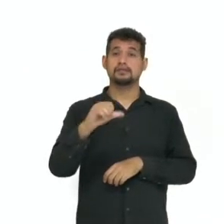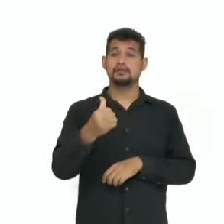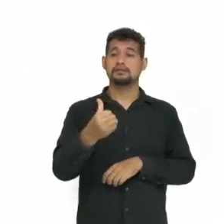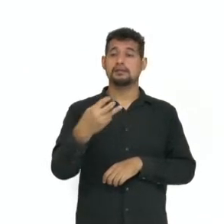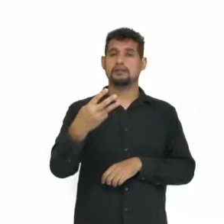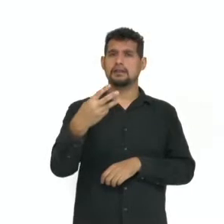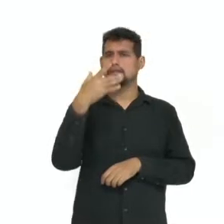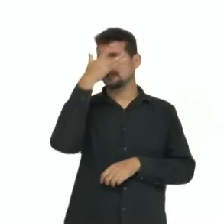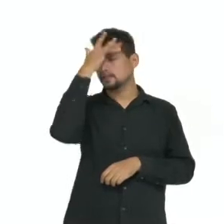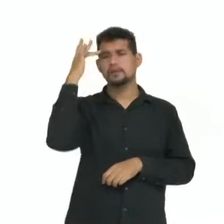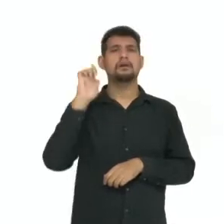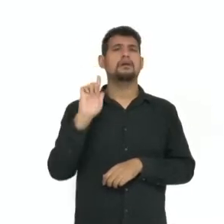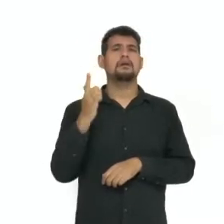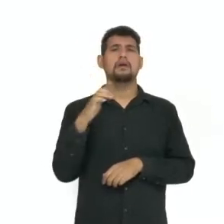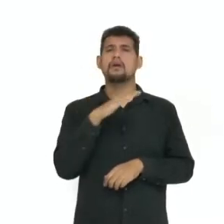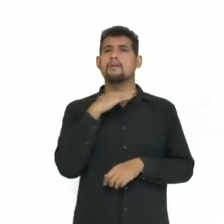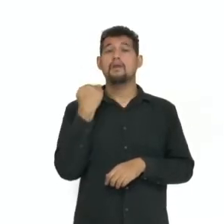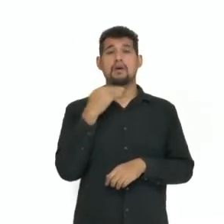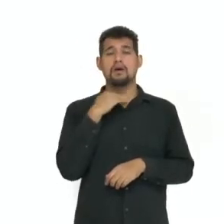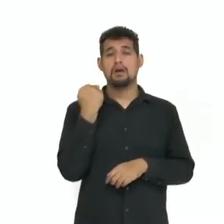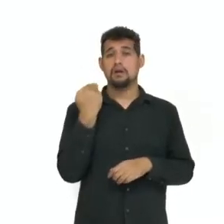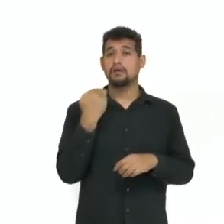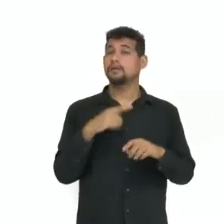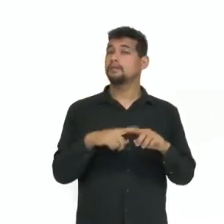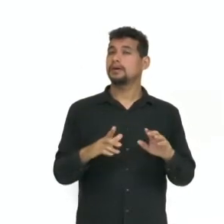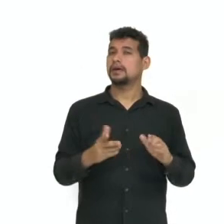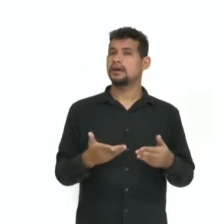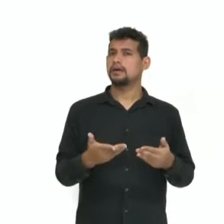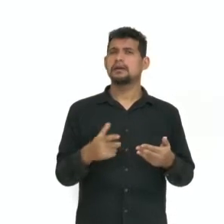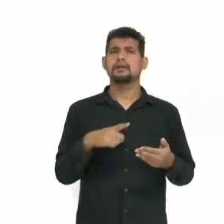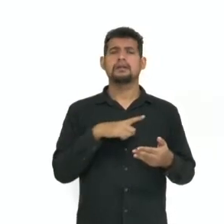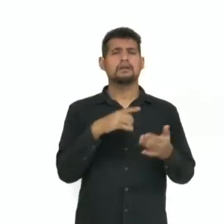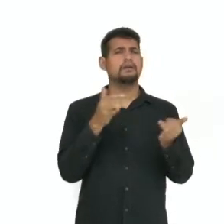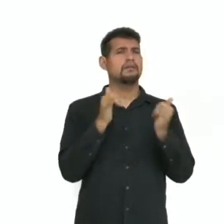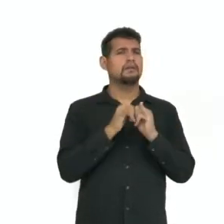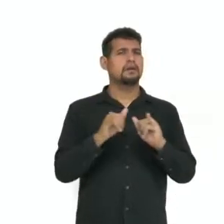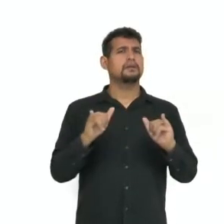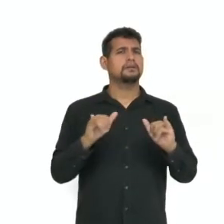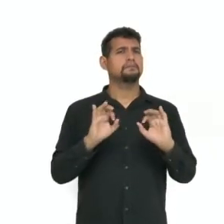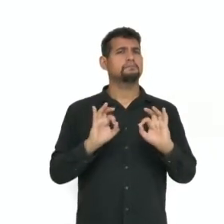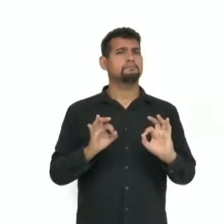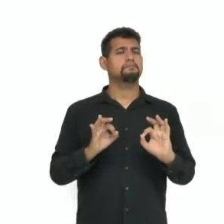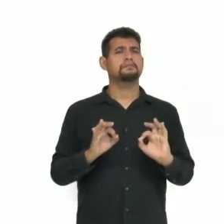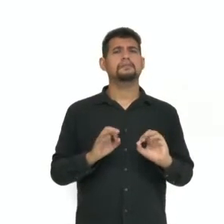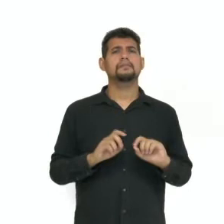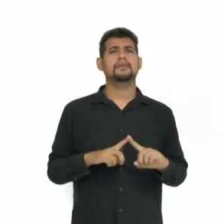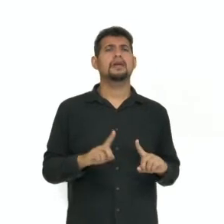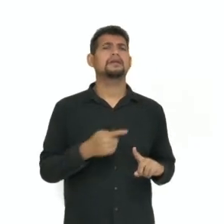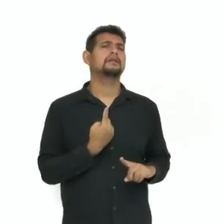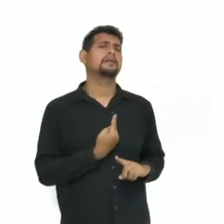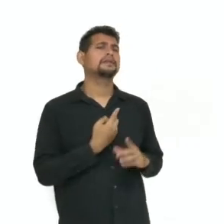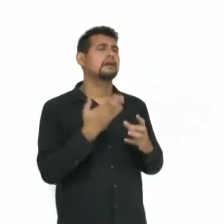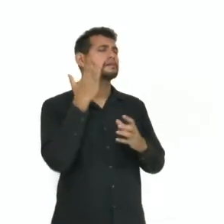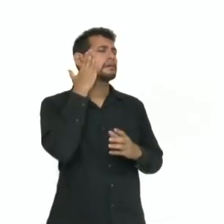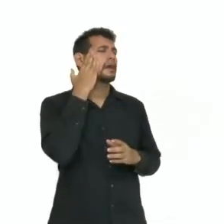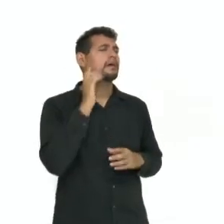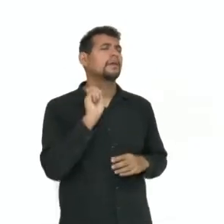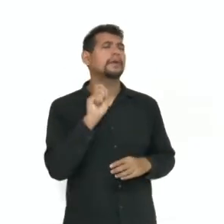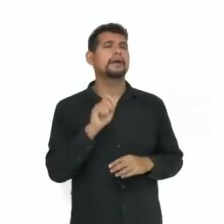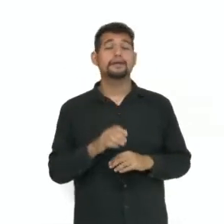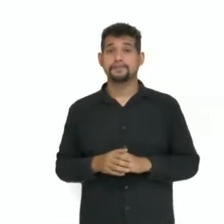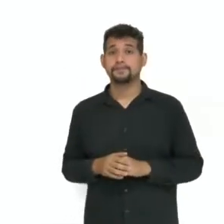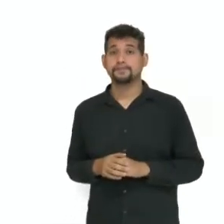19.963 goianos morreram. Então, perceba que aqui eu tenho os dados da notícia. Então, o que nós queremos saber?